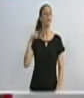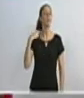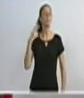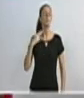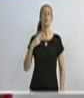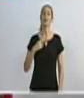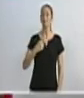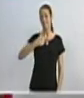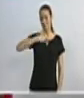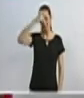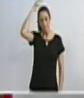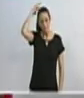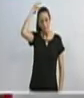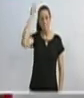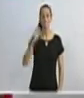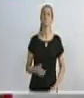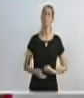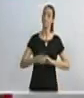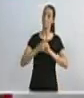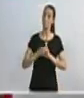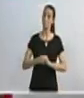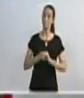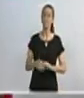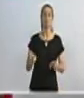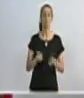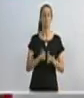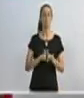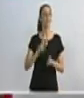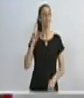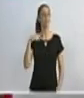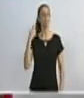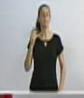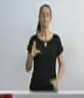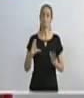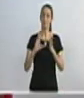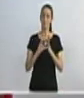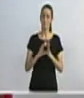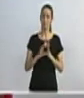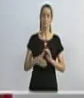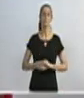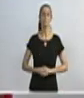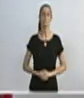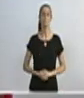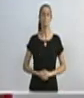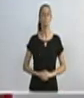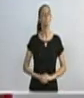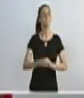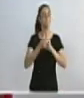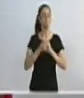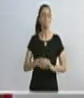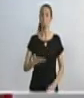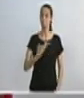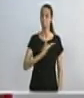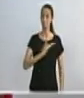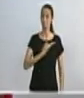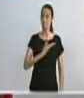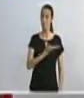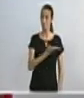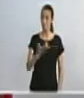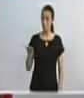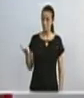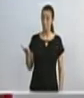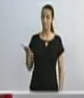vereador Adriano e cumprimento o vereador Caminha. Cumprimento meus colegas de